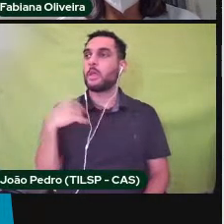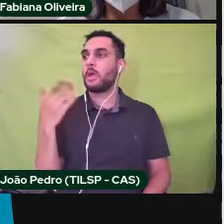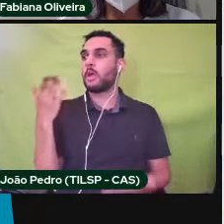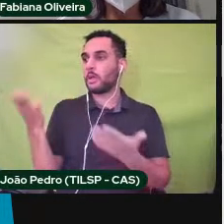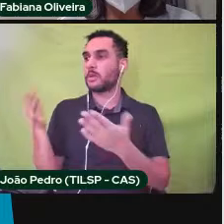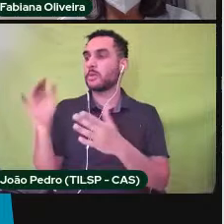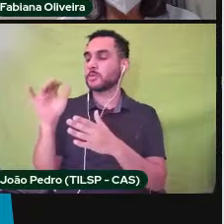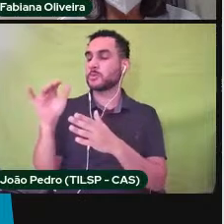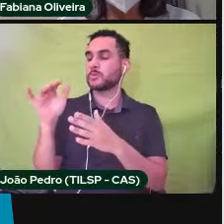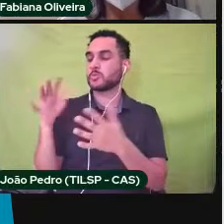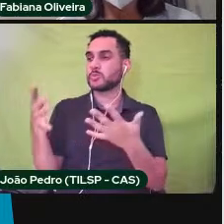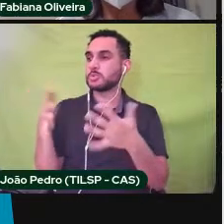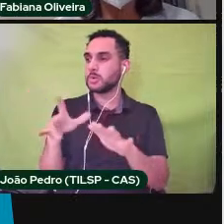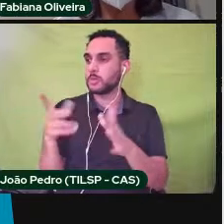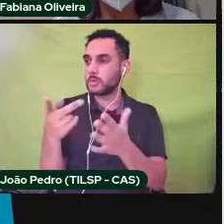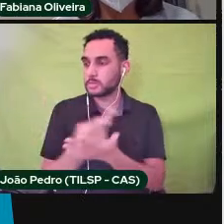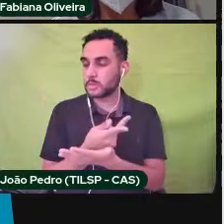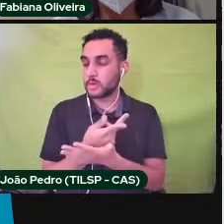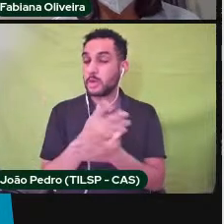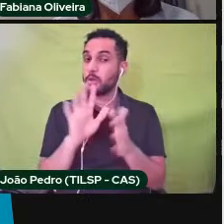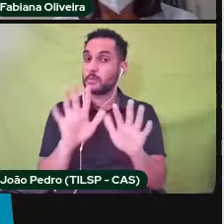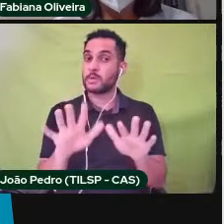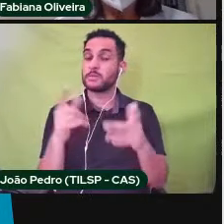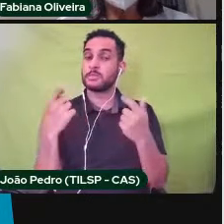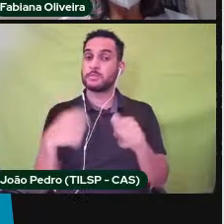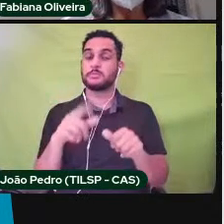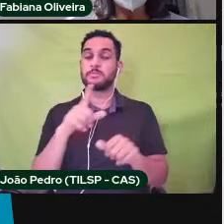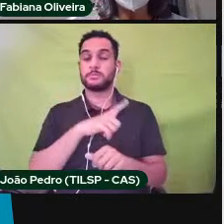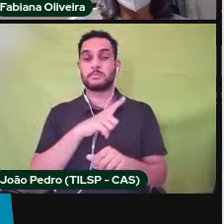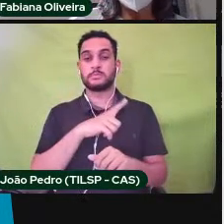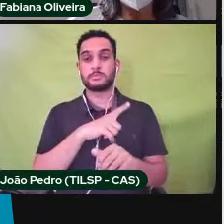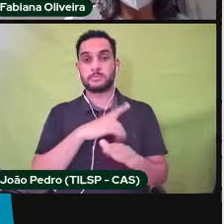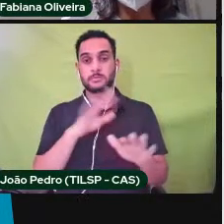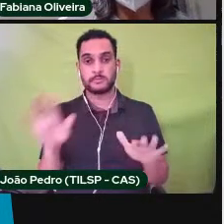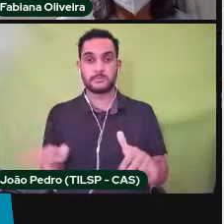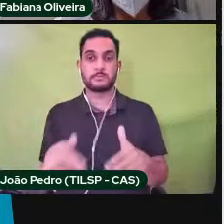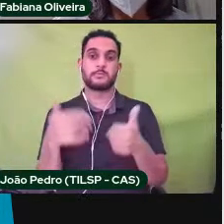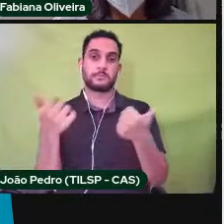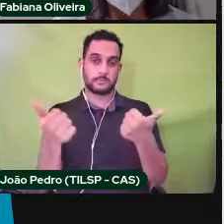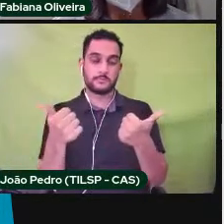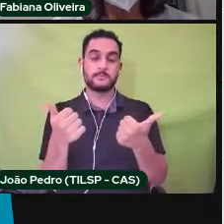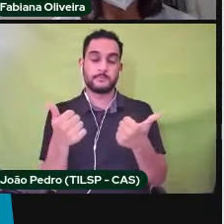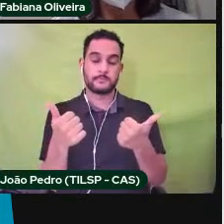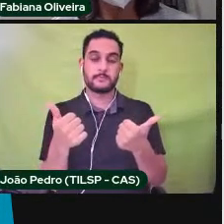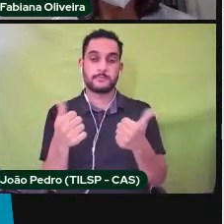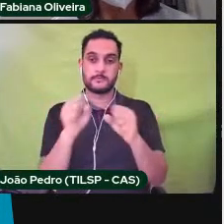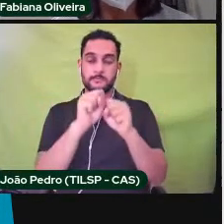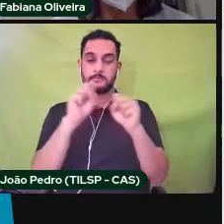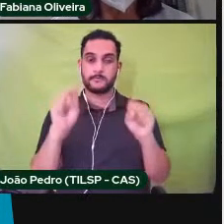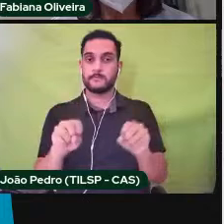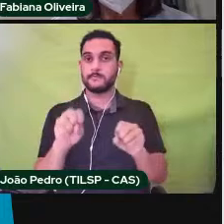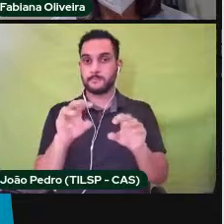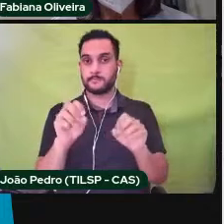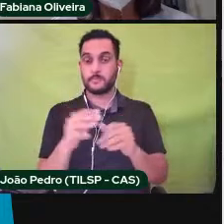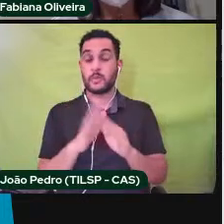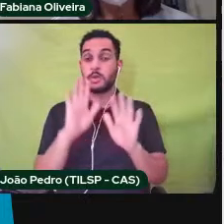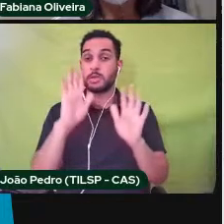houver mudança e aprimoramento dos sistemas educacionais. Isso já foi previsto lá na Declaração de